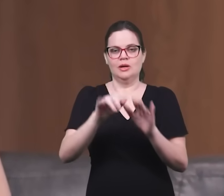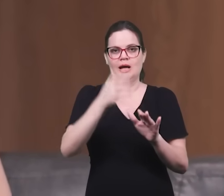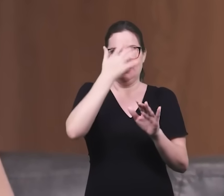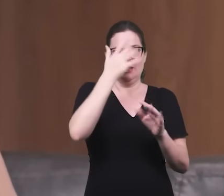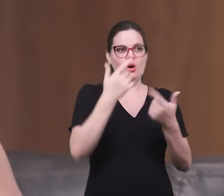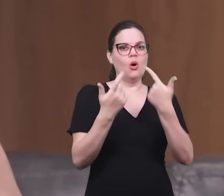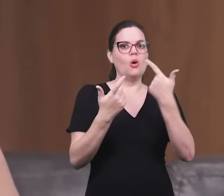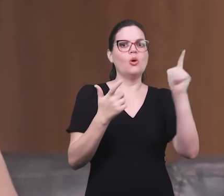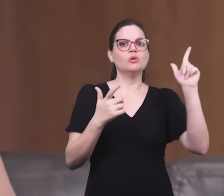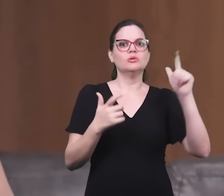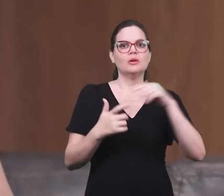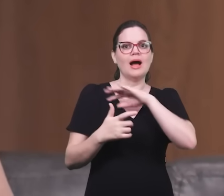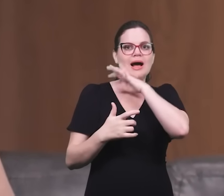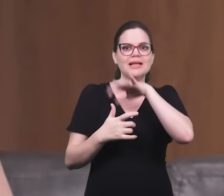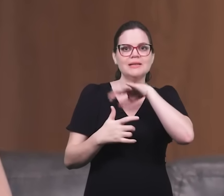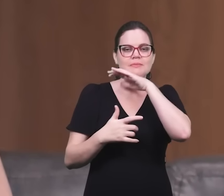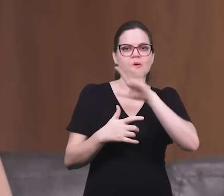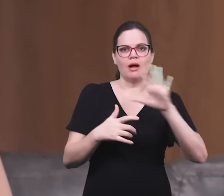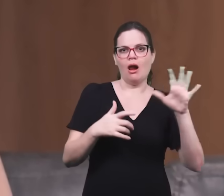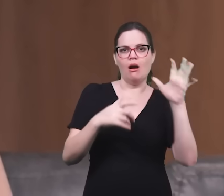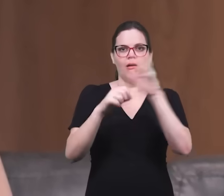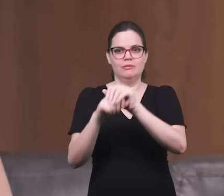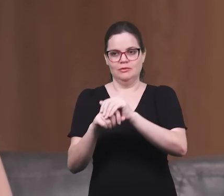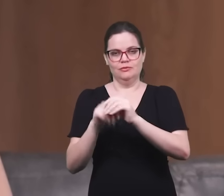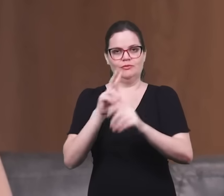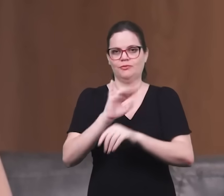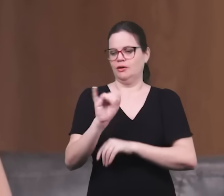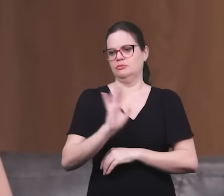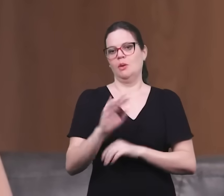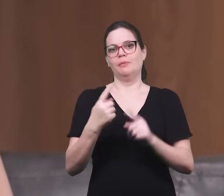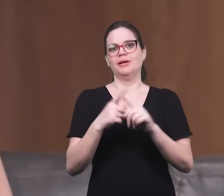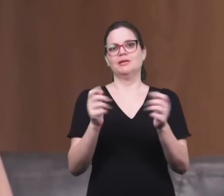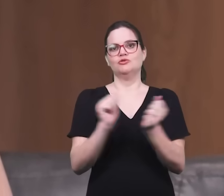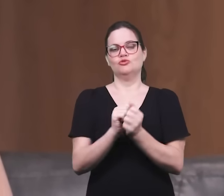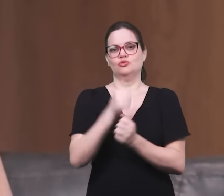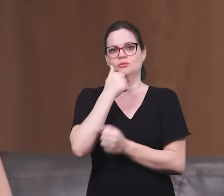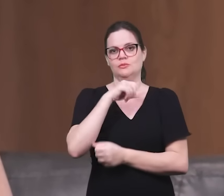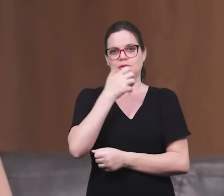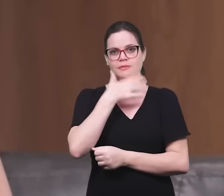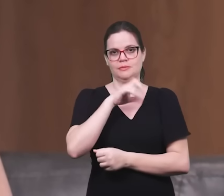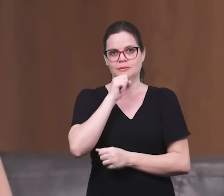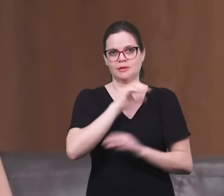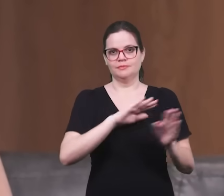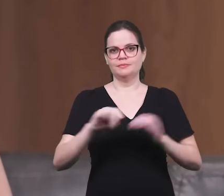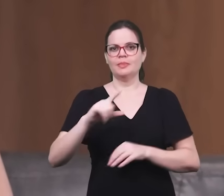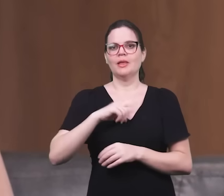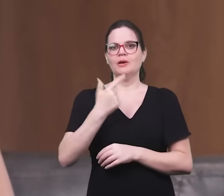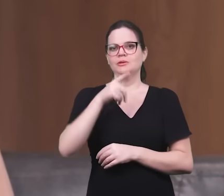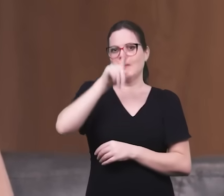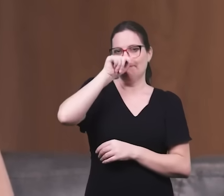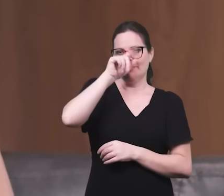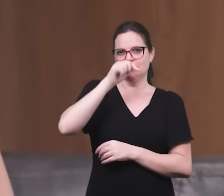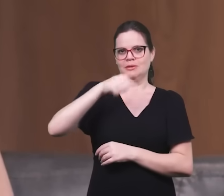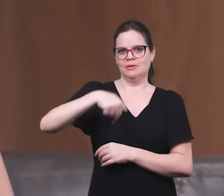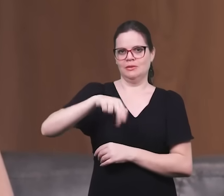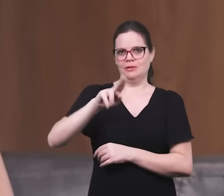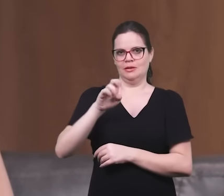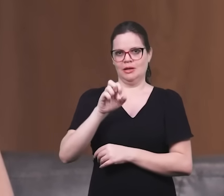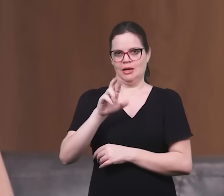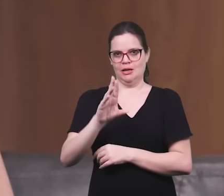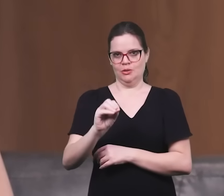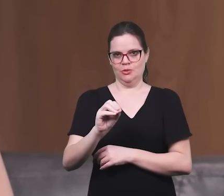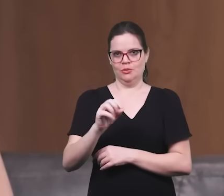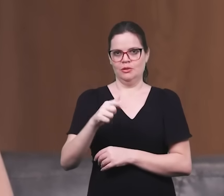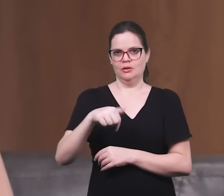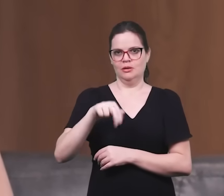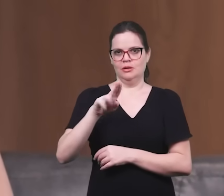E quando tem pássaros, por exemplo, eu vou falar de um pássaro aqui, do quero-quero, o